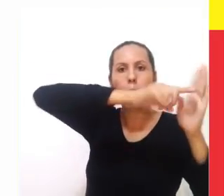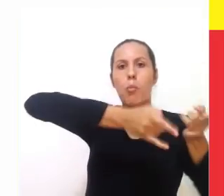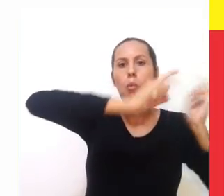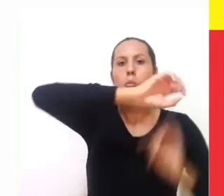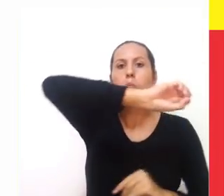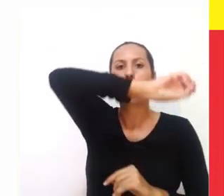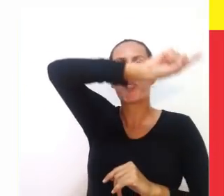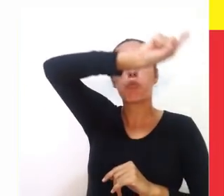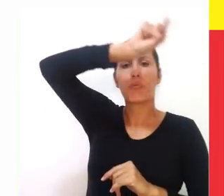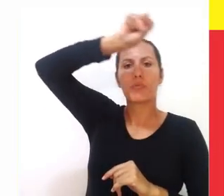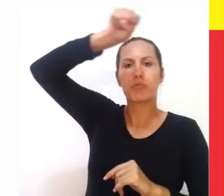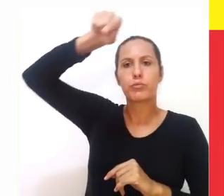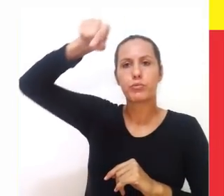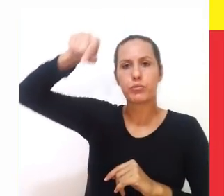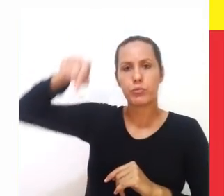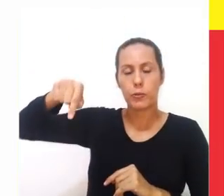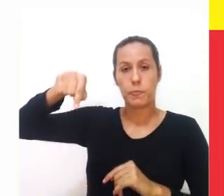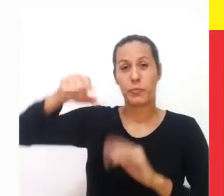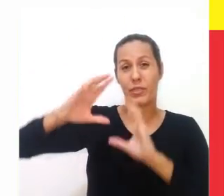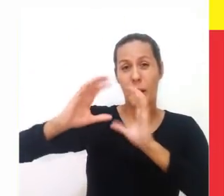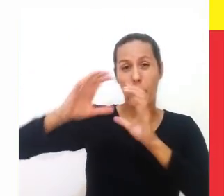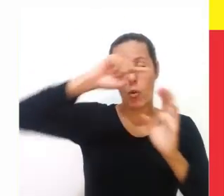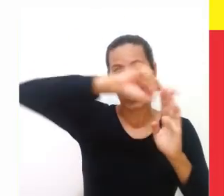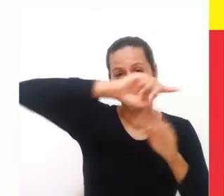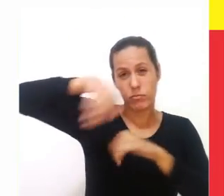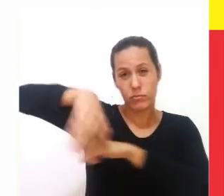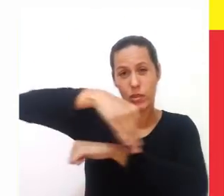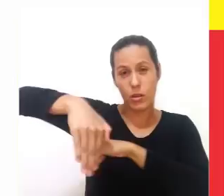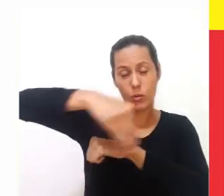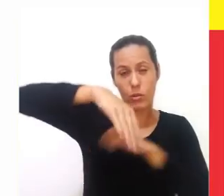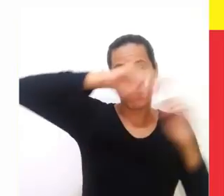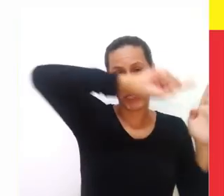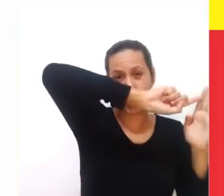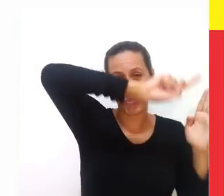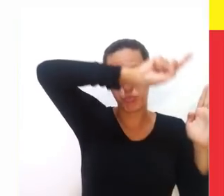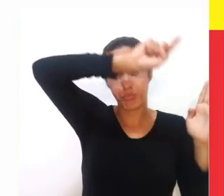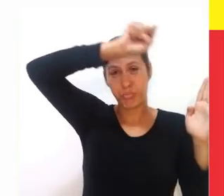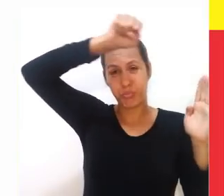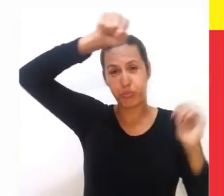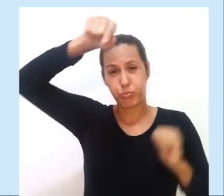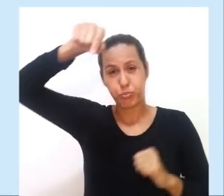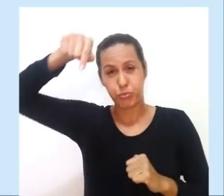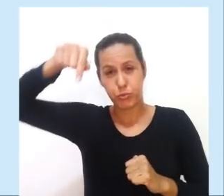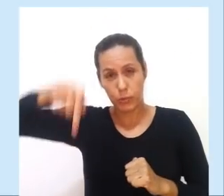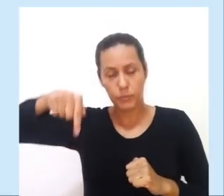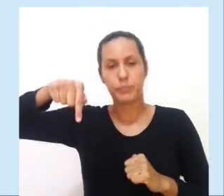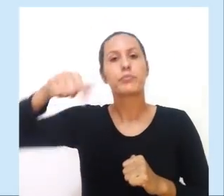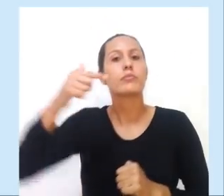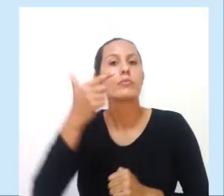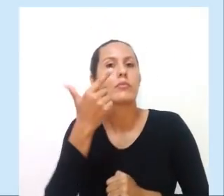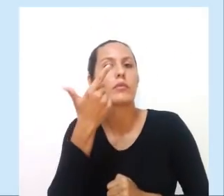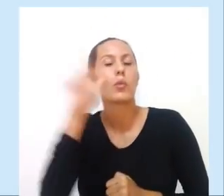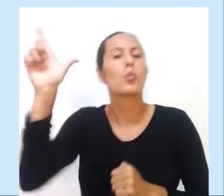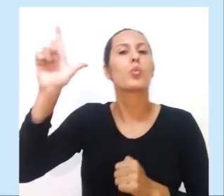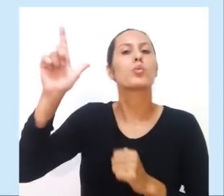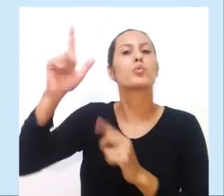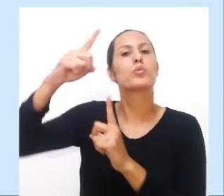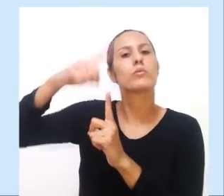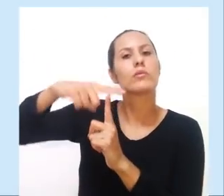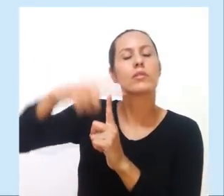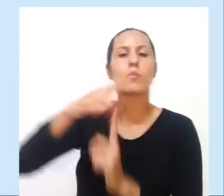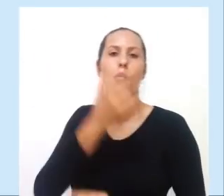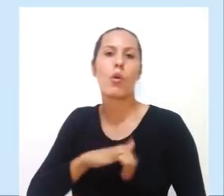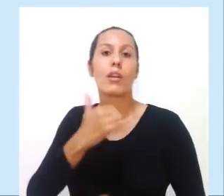bola. Essa bola aí, quando ela desce do prédio, em direção à rua, nós temos aí outro tipo